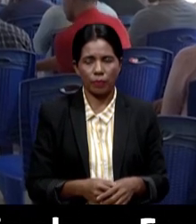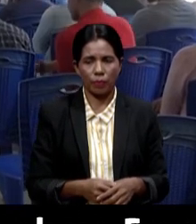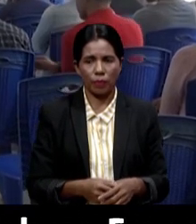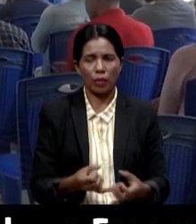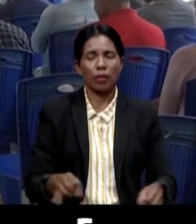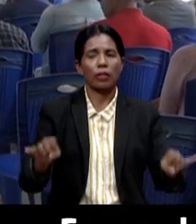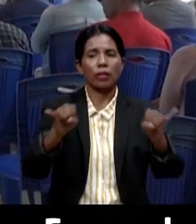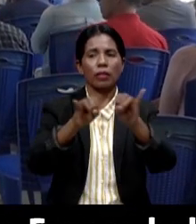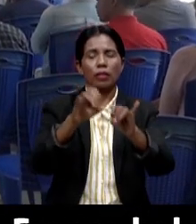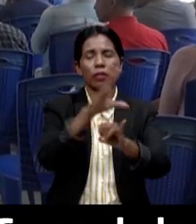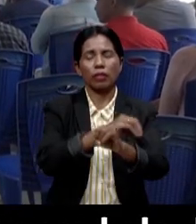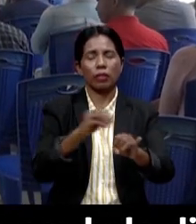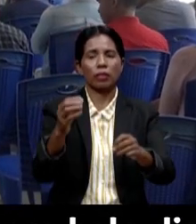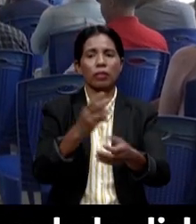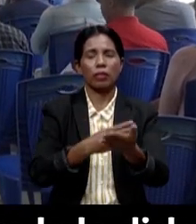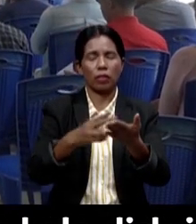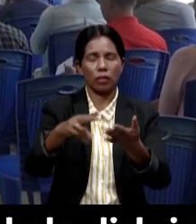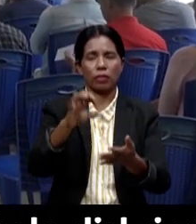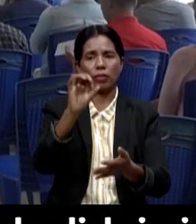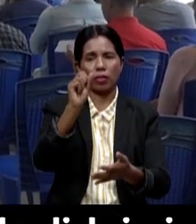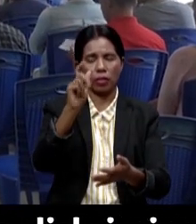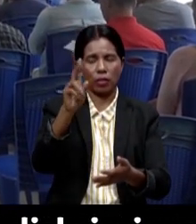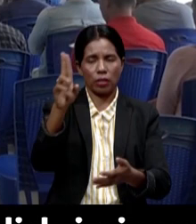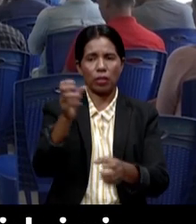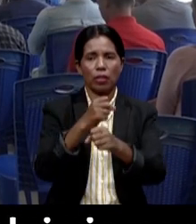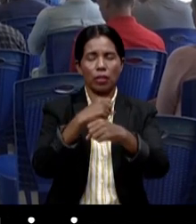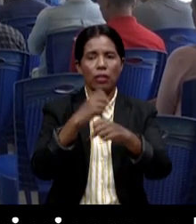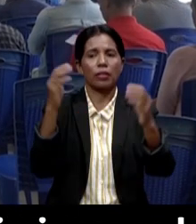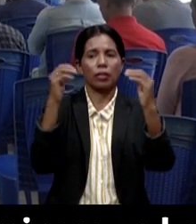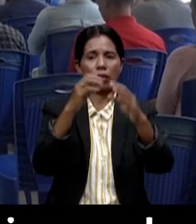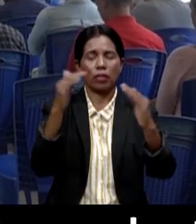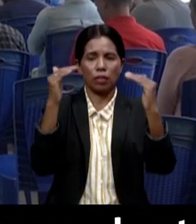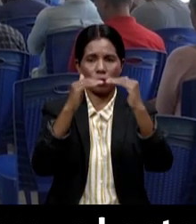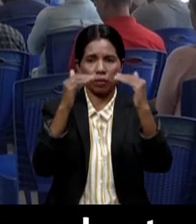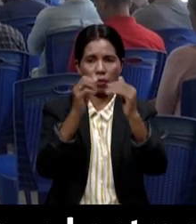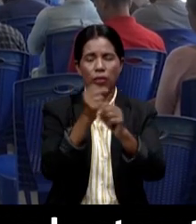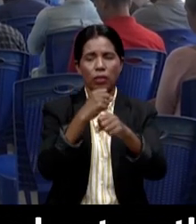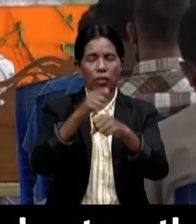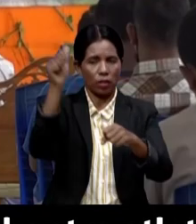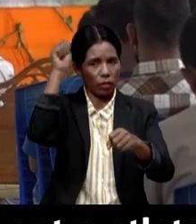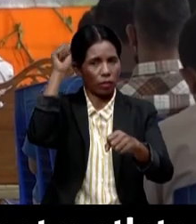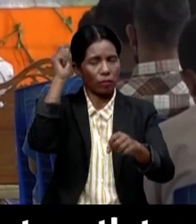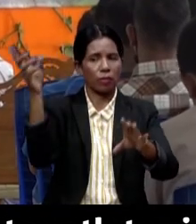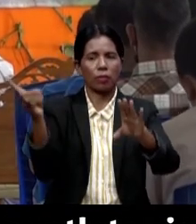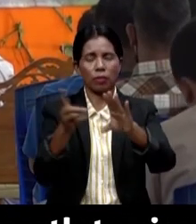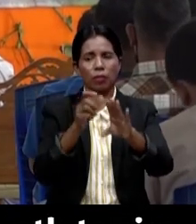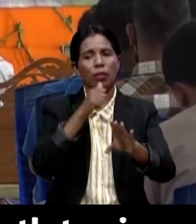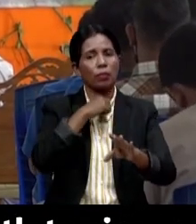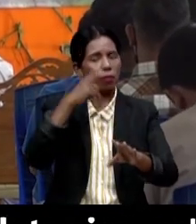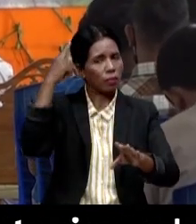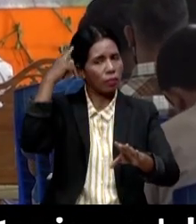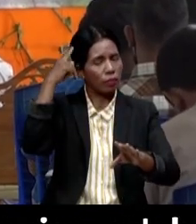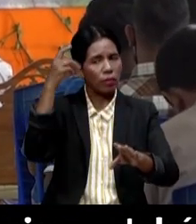Instituto Filosófico de São Francisco de Sales, sábado, né, realiza seminário acadêmico sobre a análise do documento Papa Francisco